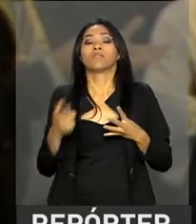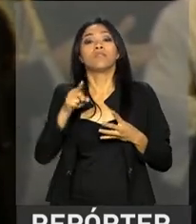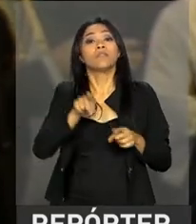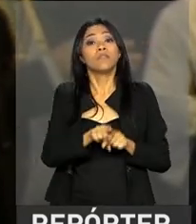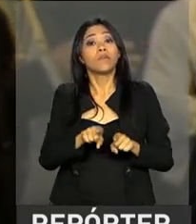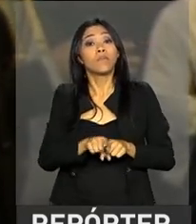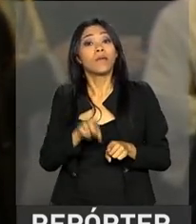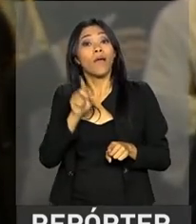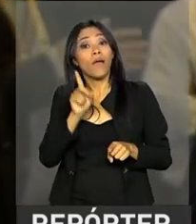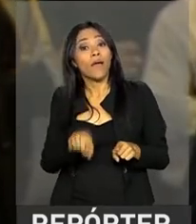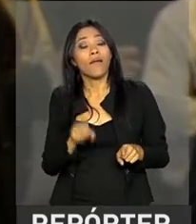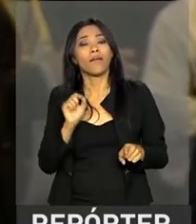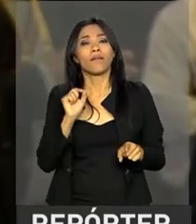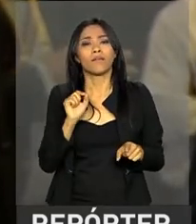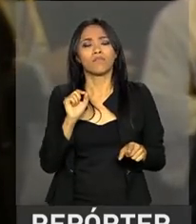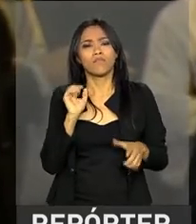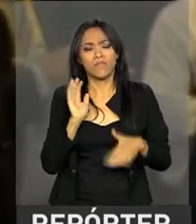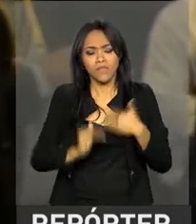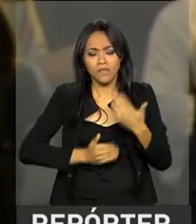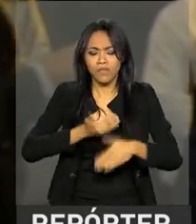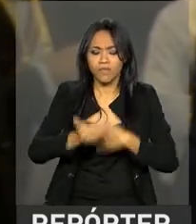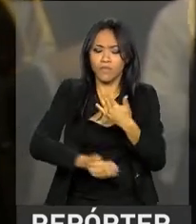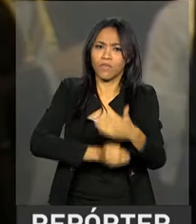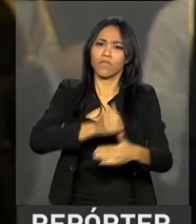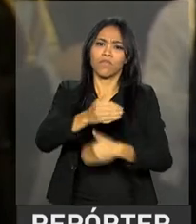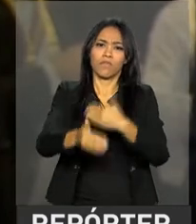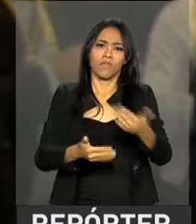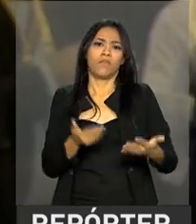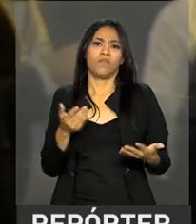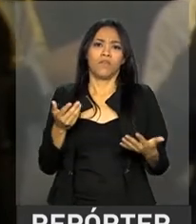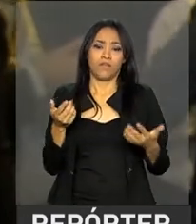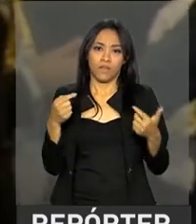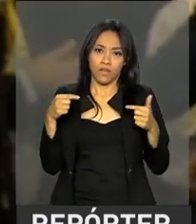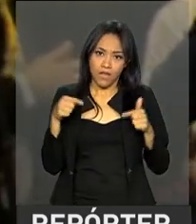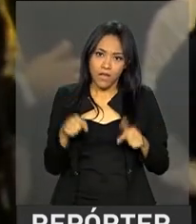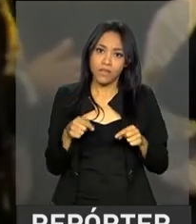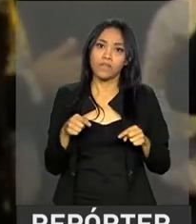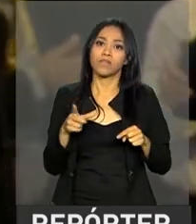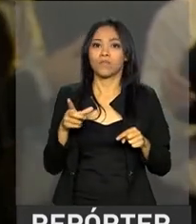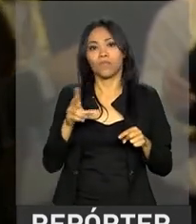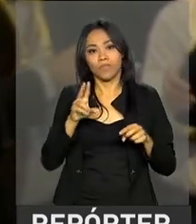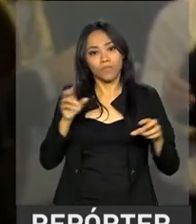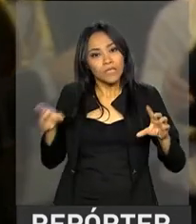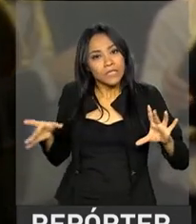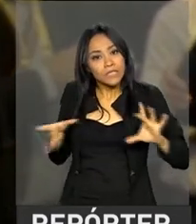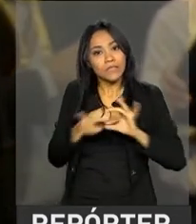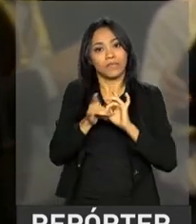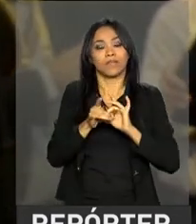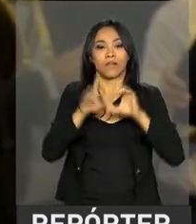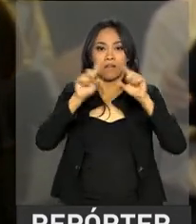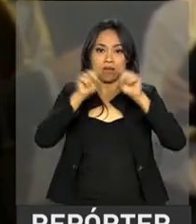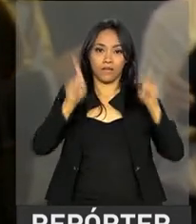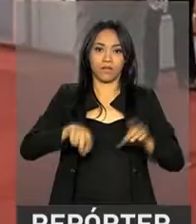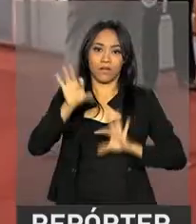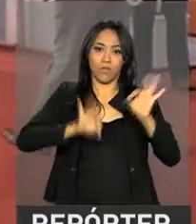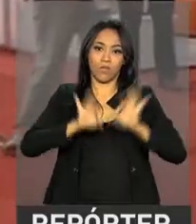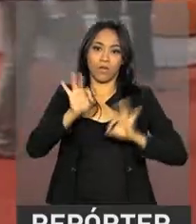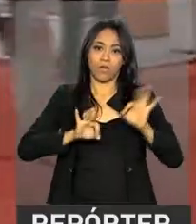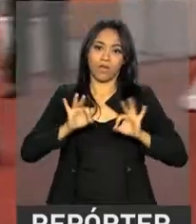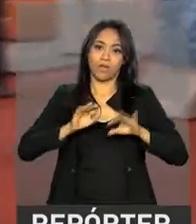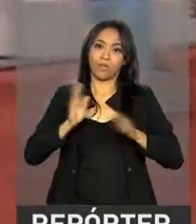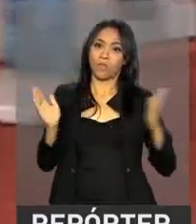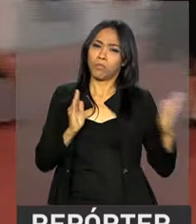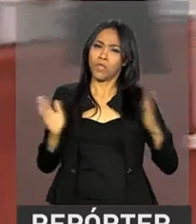desenvolvimento desses ambientes no horizonte do do plano que se quer propor que é um horizonte de cinco anos mas para ligar